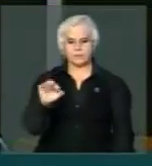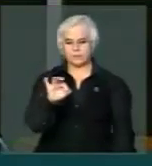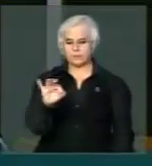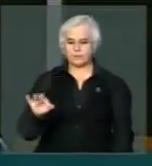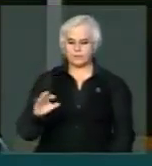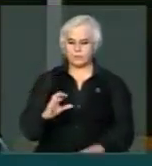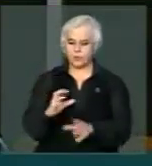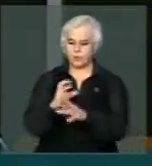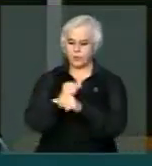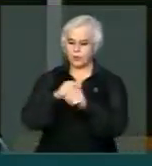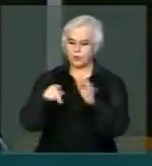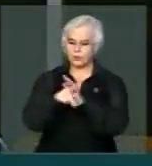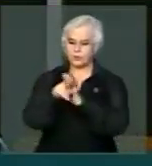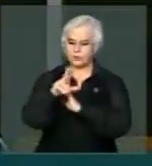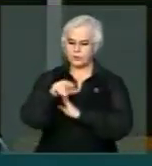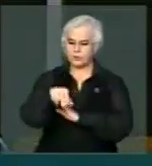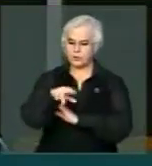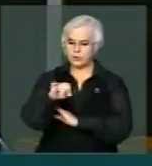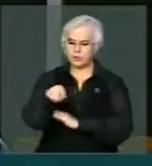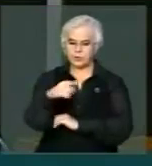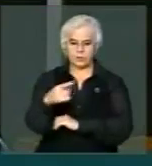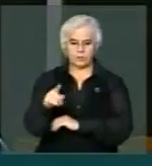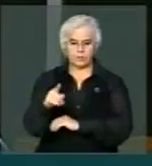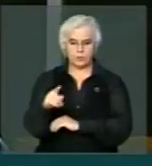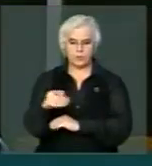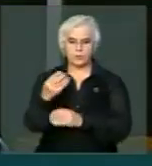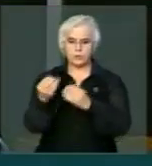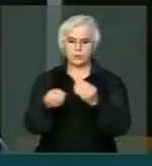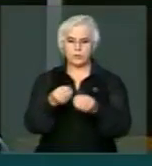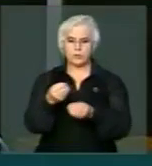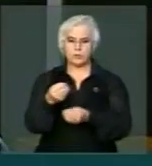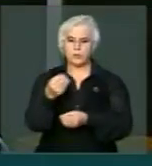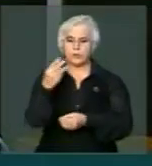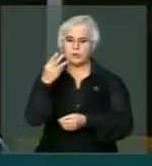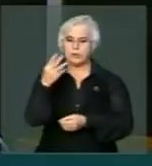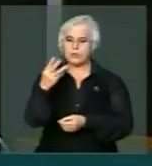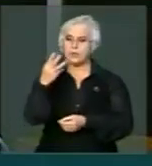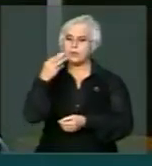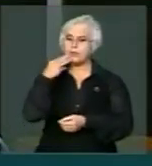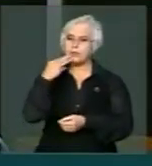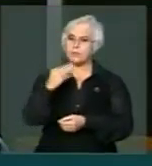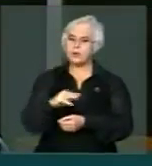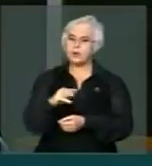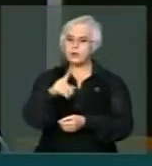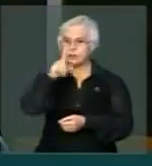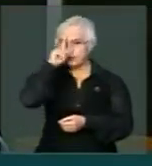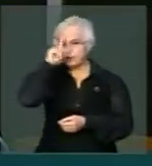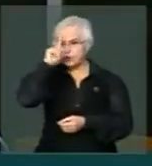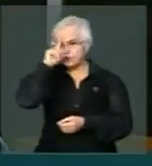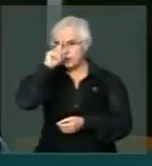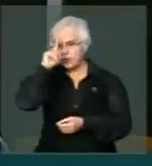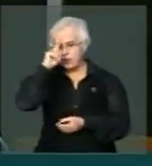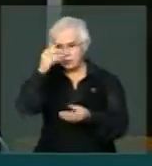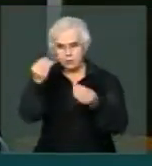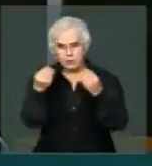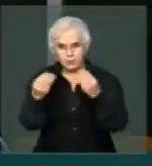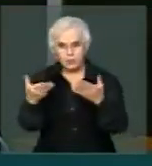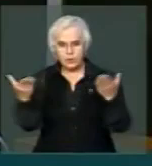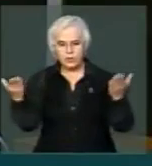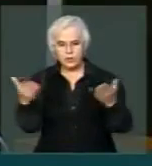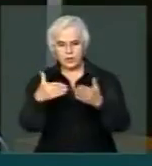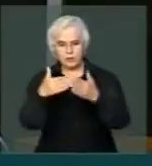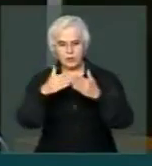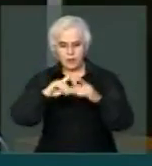50% do orçamento da União, ou seja, 3 bilhões por dia. Isso ninguém diz. E estão pedindo